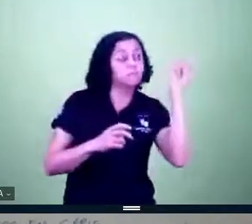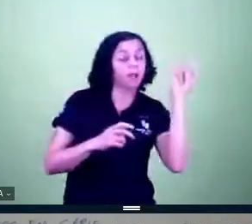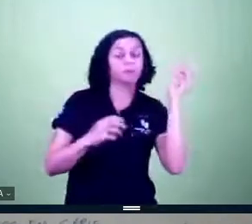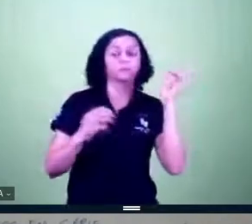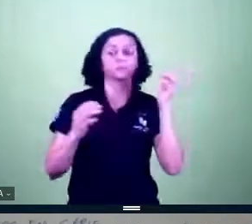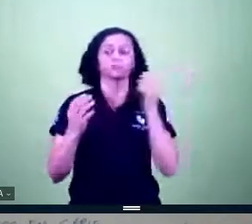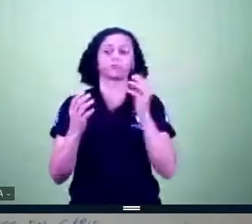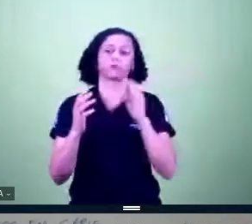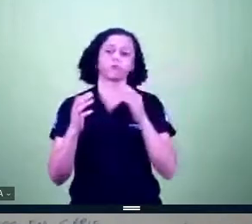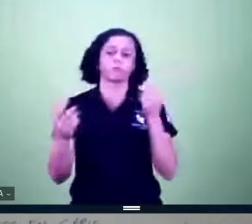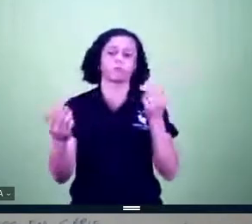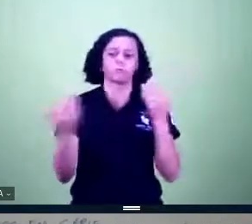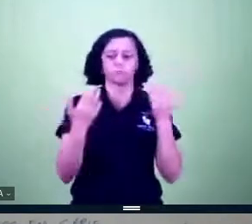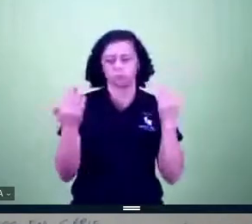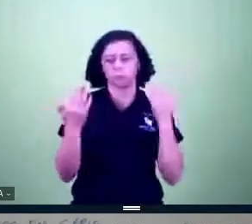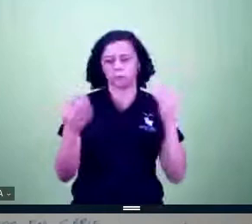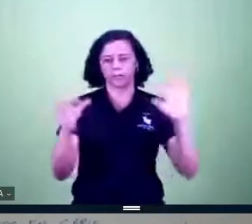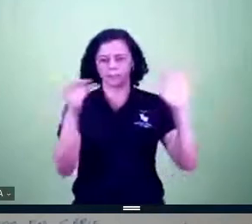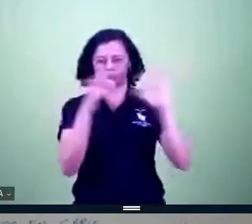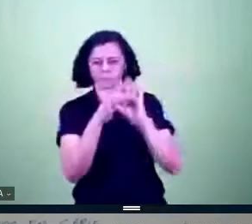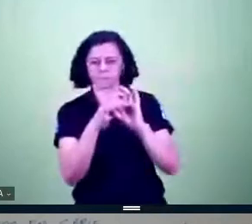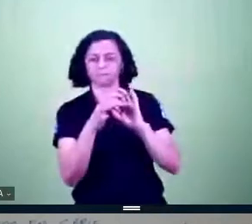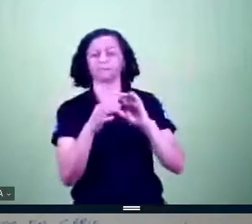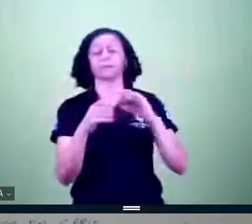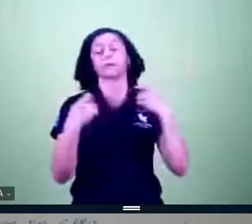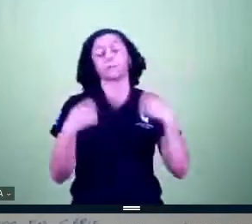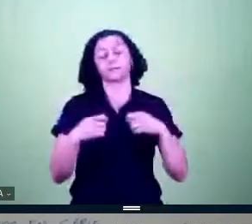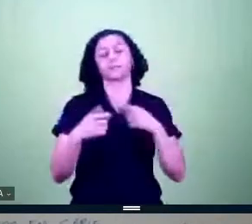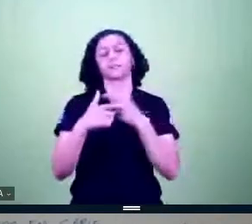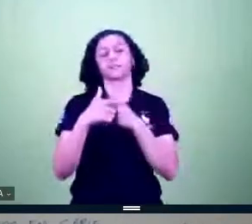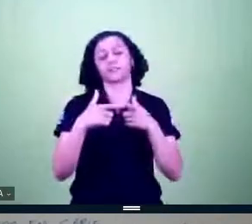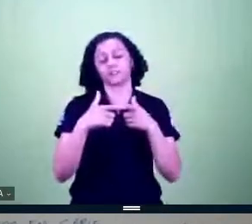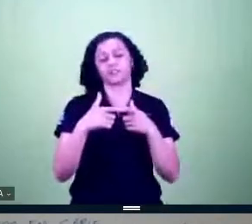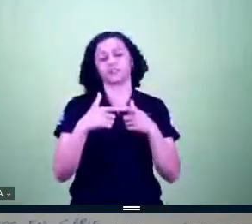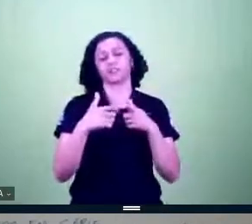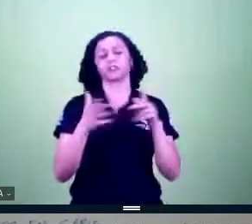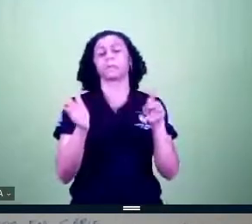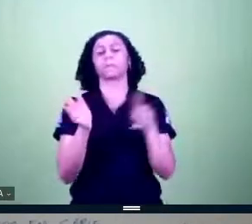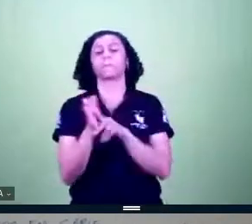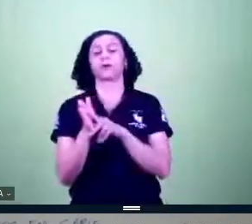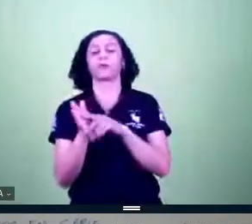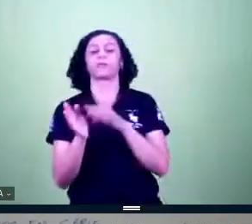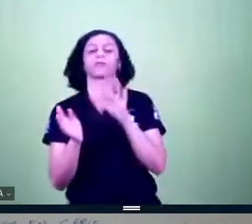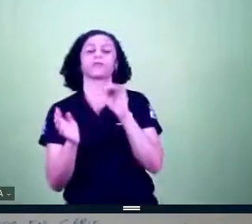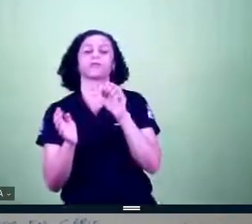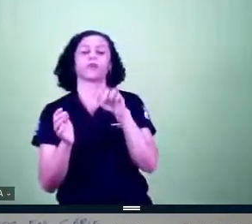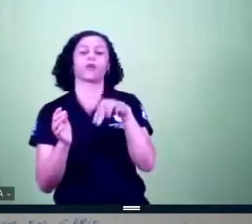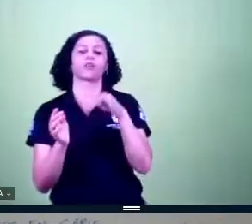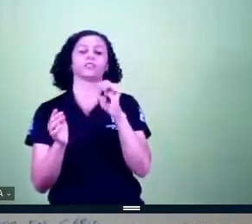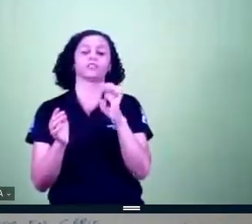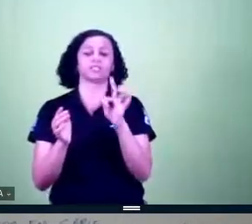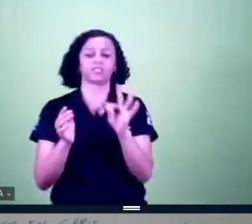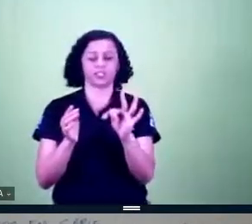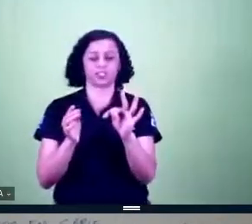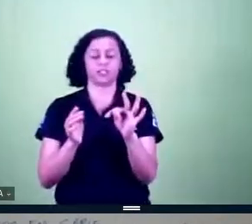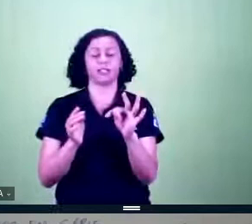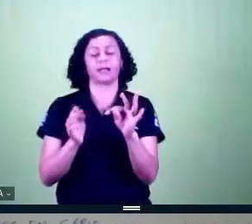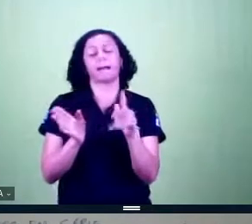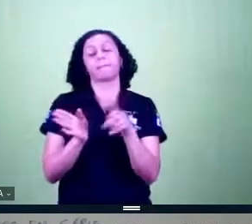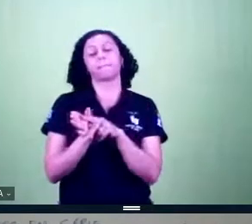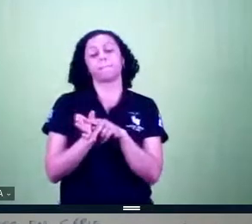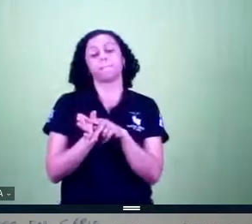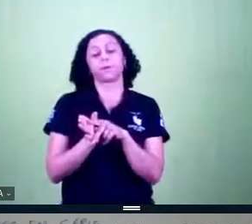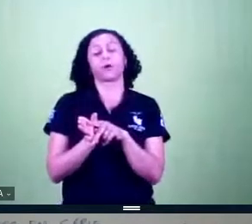associação, eu vou ter que dividir a minha tensão da fonte, de modo que a conta sempre tem que bater. Tá? Não vale ficar devendo, não vale